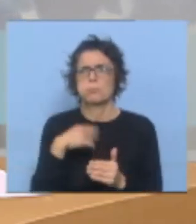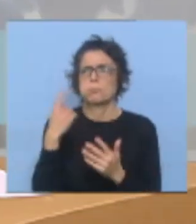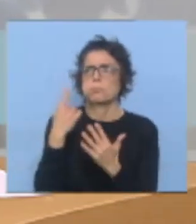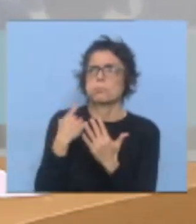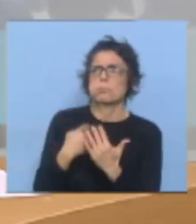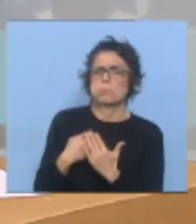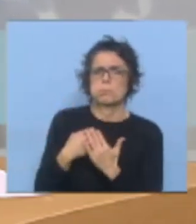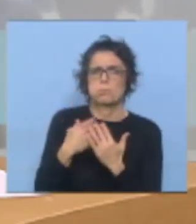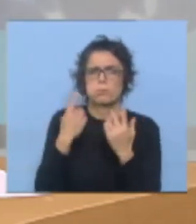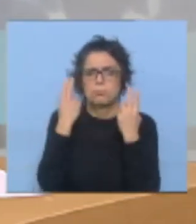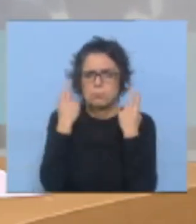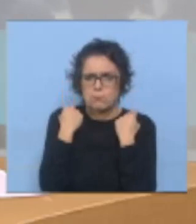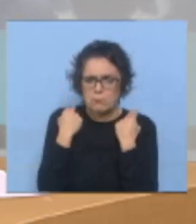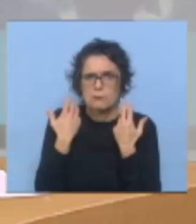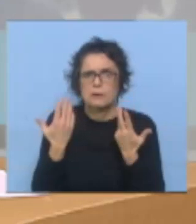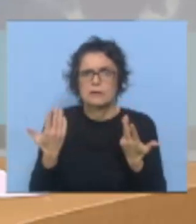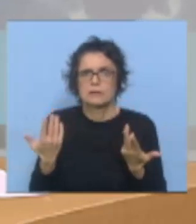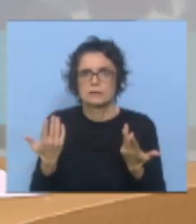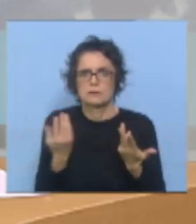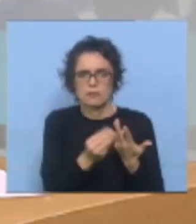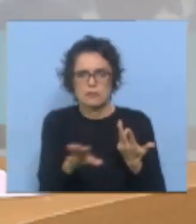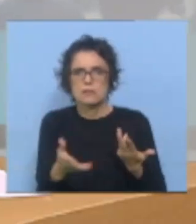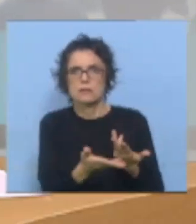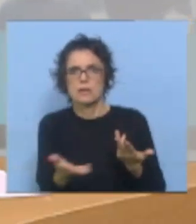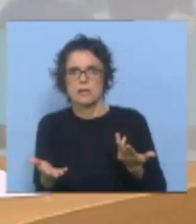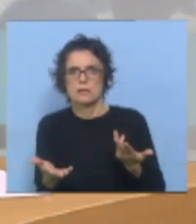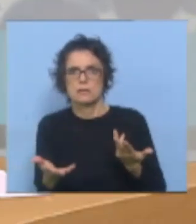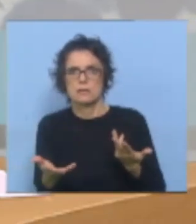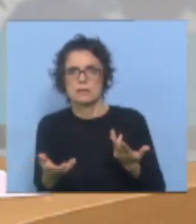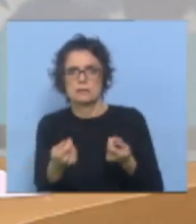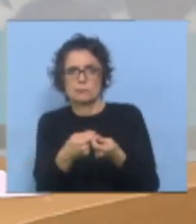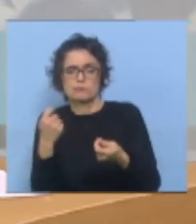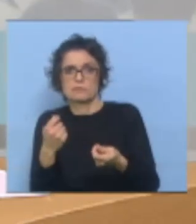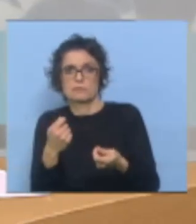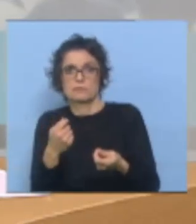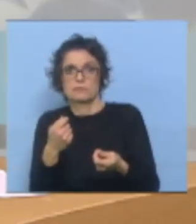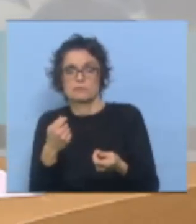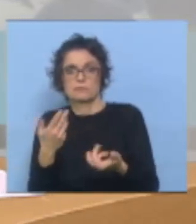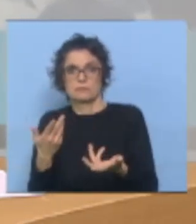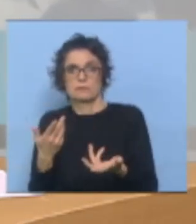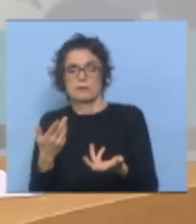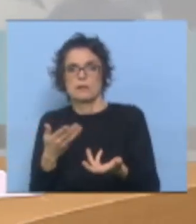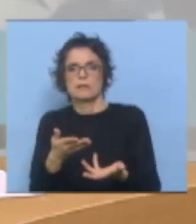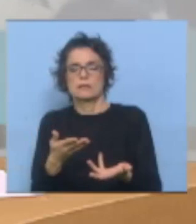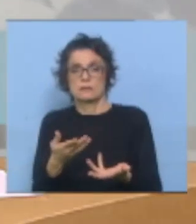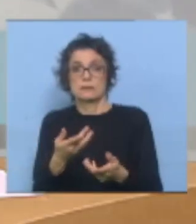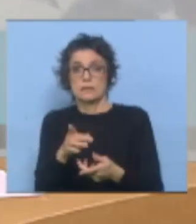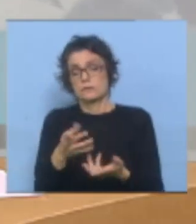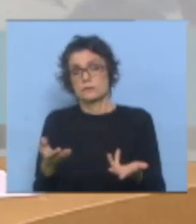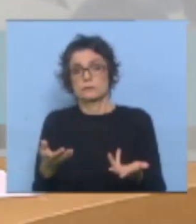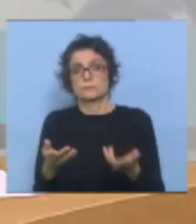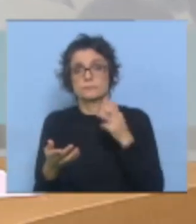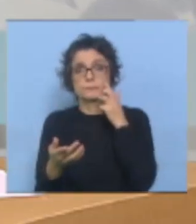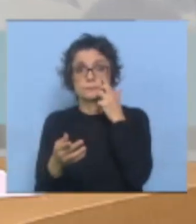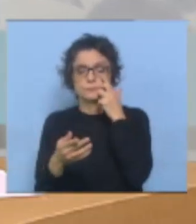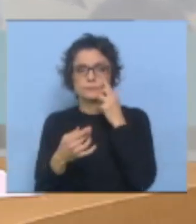de humilhação mesmo das crianças que não correspondem a essas expectativas, que justificam, por exemplo, que o